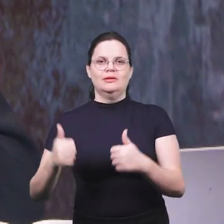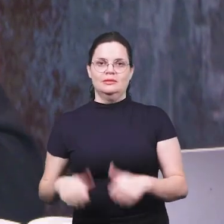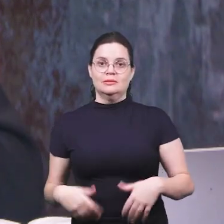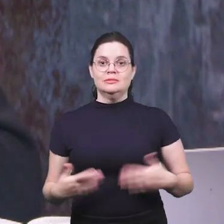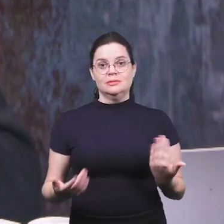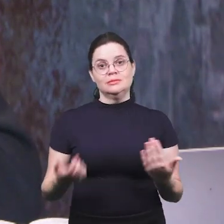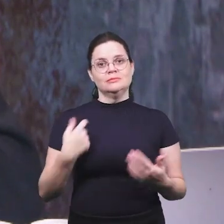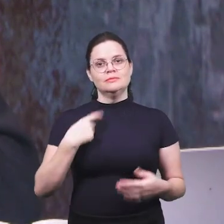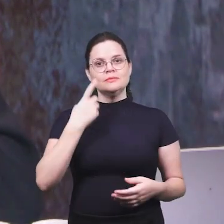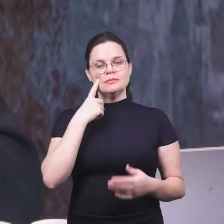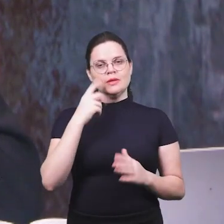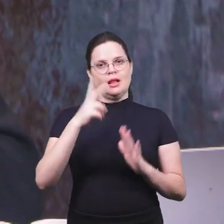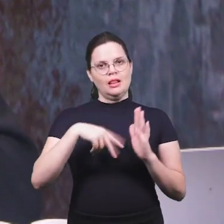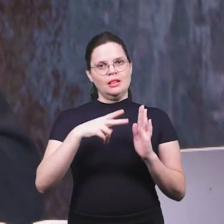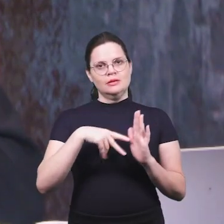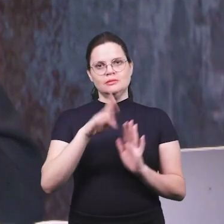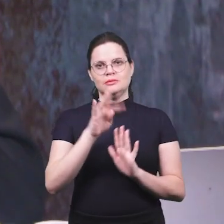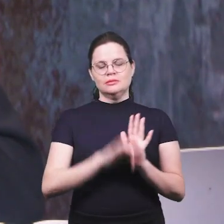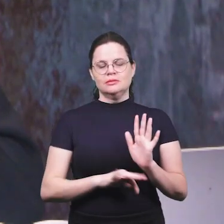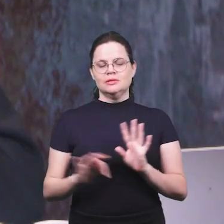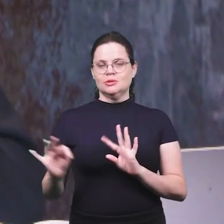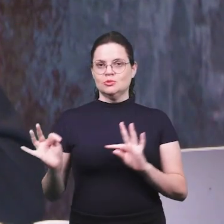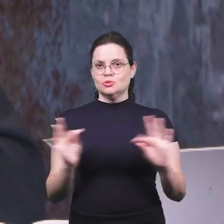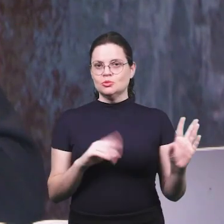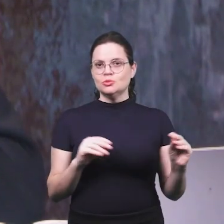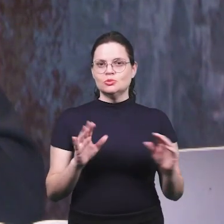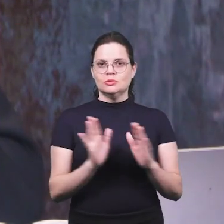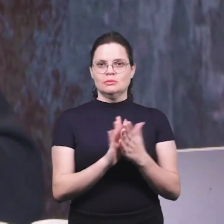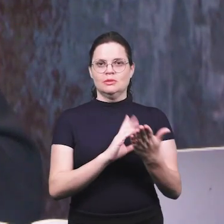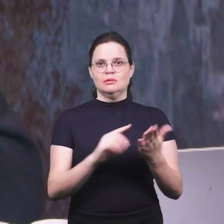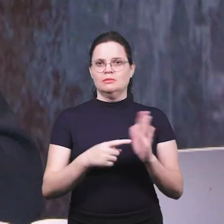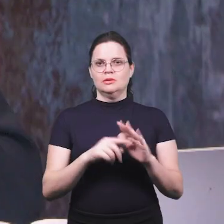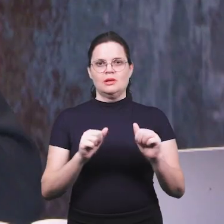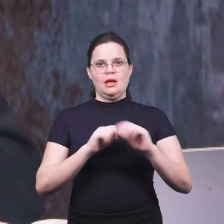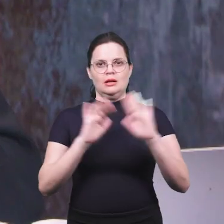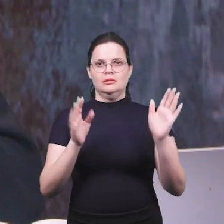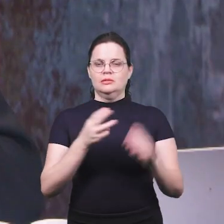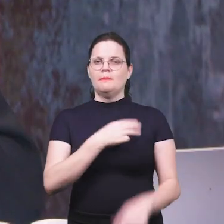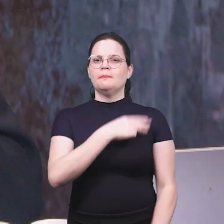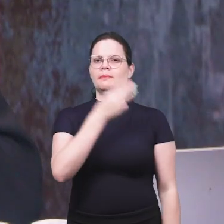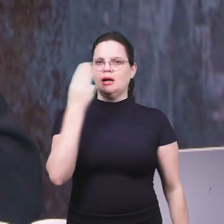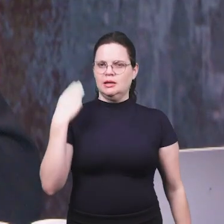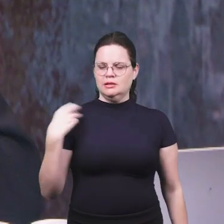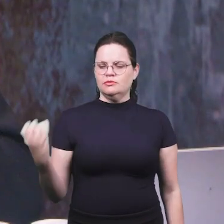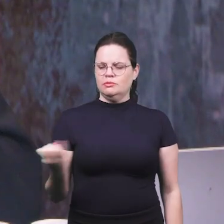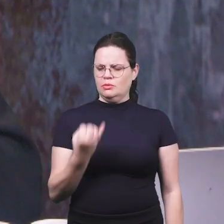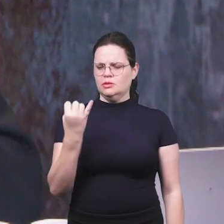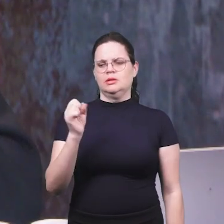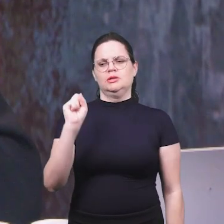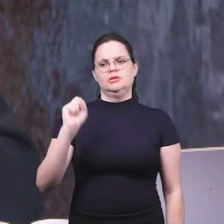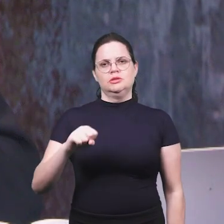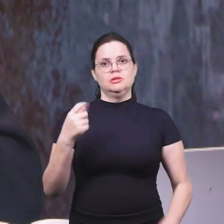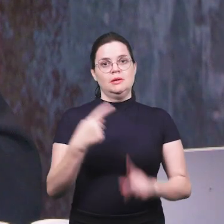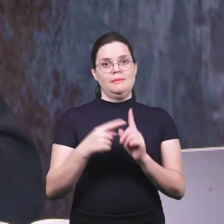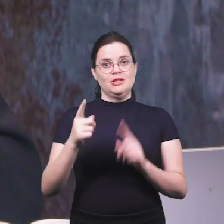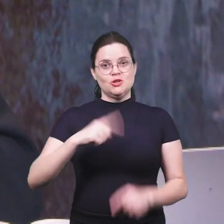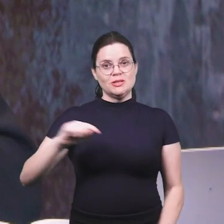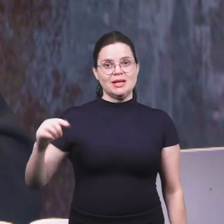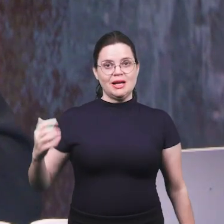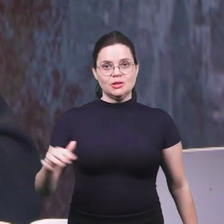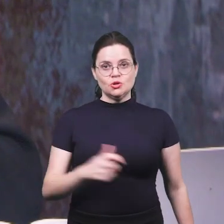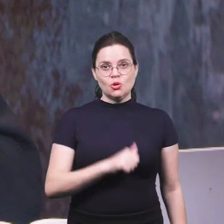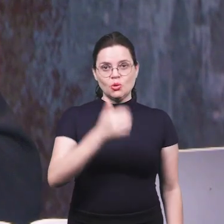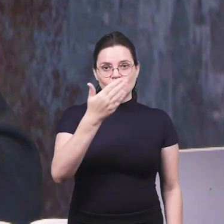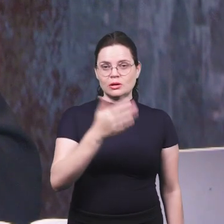vezes, então nós temos que ver nesses textos, todos esses textos bíblicos que mostram Maria foi uma mulher importante, tudo, mas não tem nada de adoração, não é nada